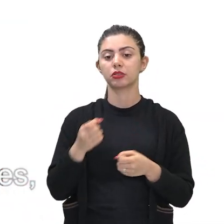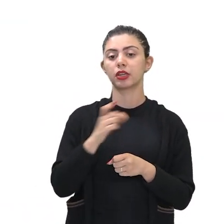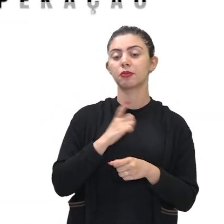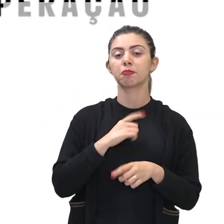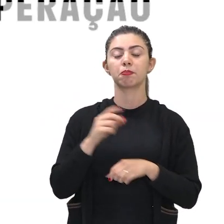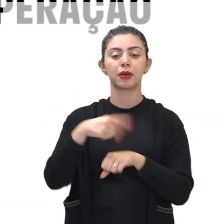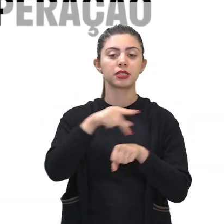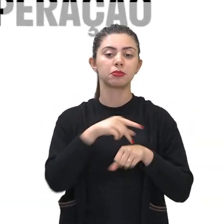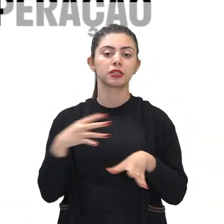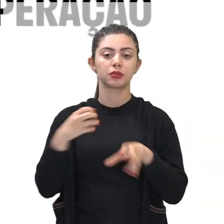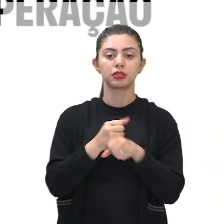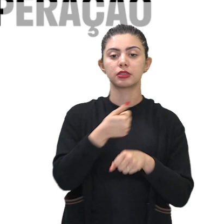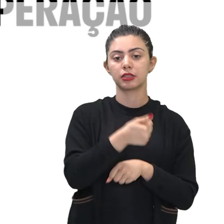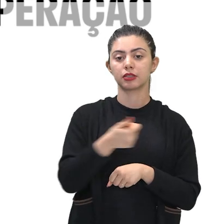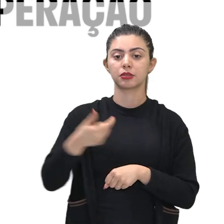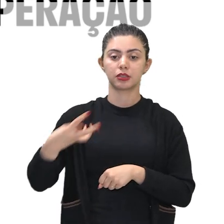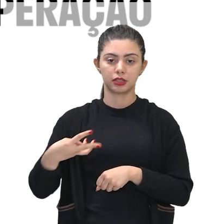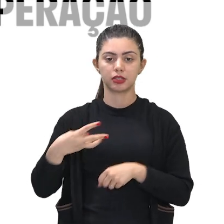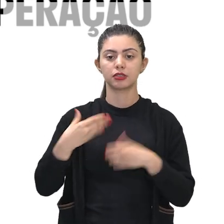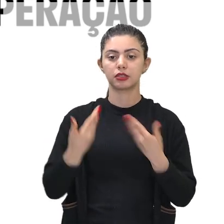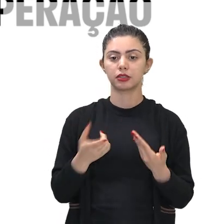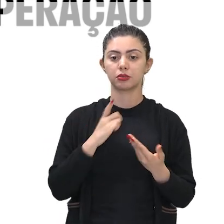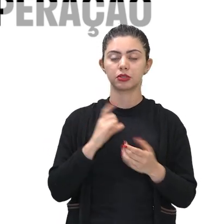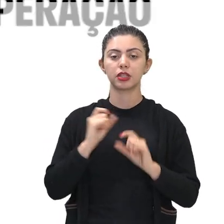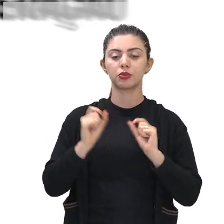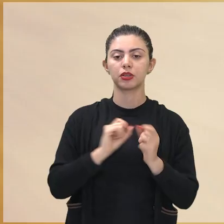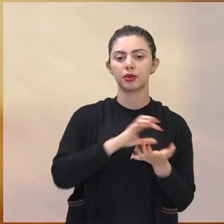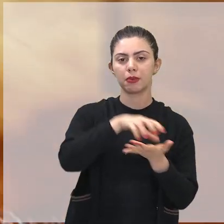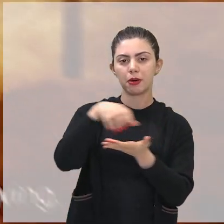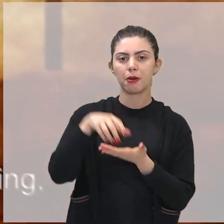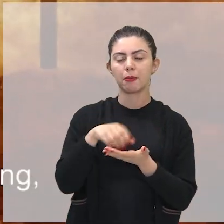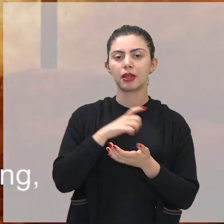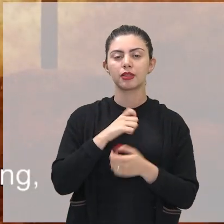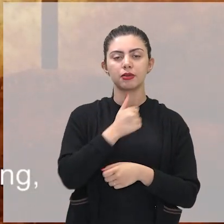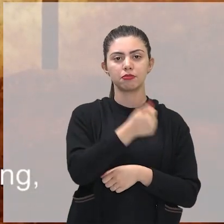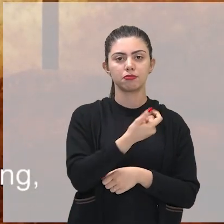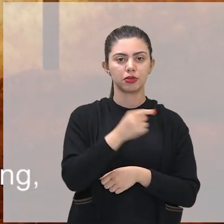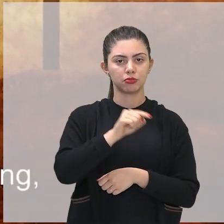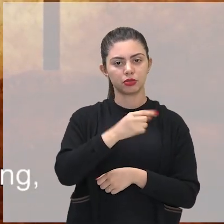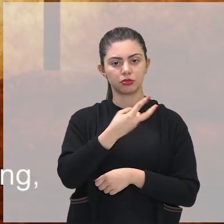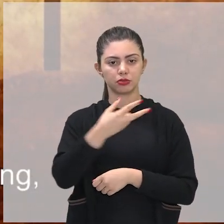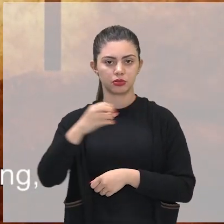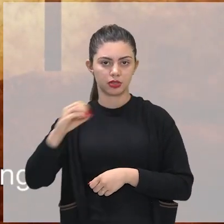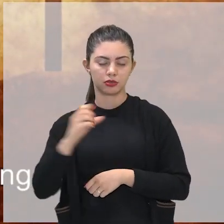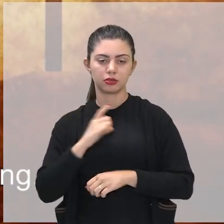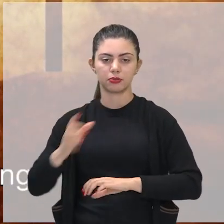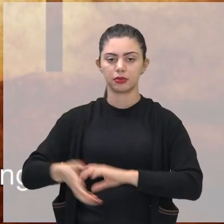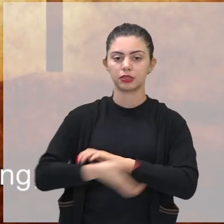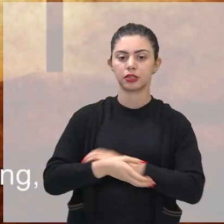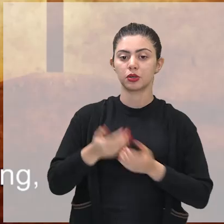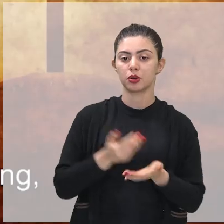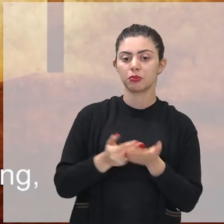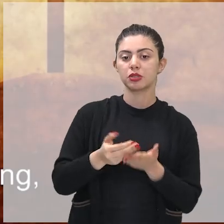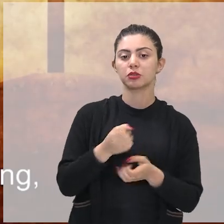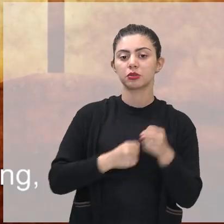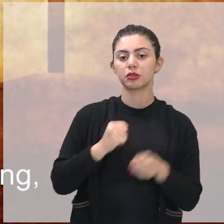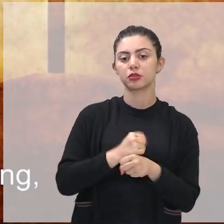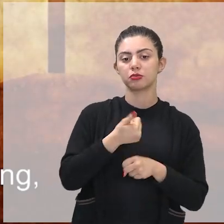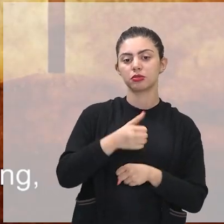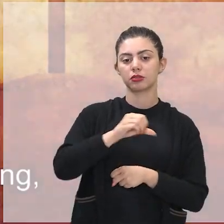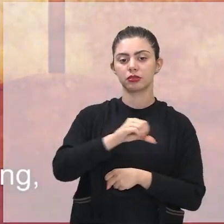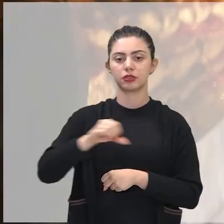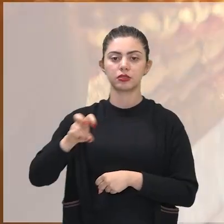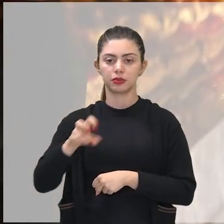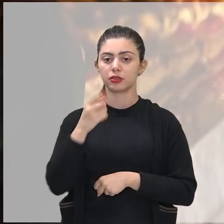113 países, com 1.200 círculos de cooperação. Fundada em 1995 pelo bispo